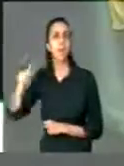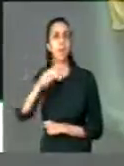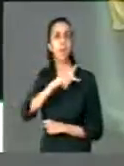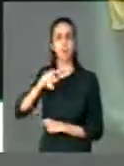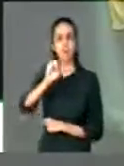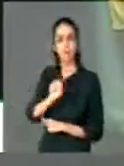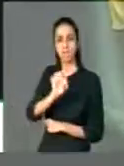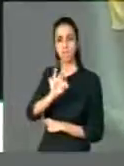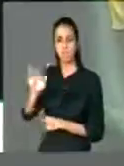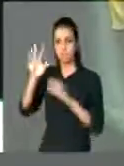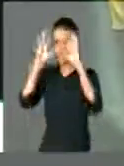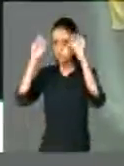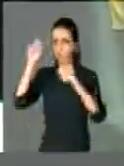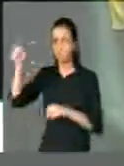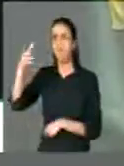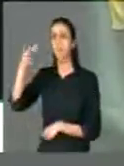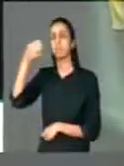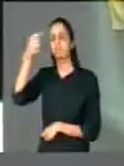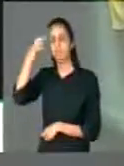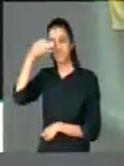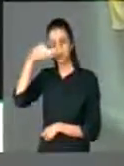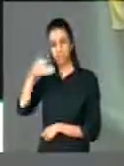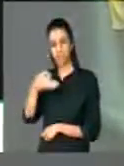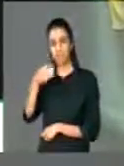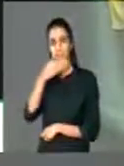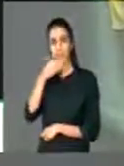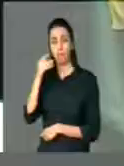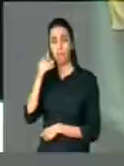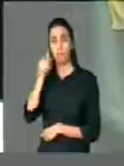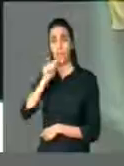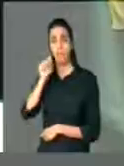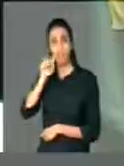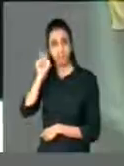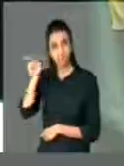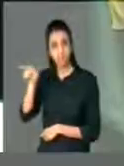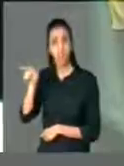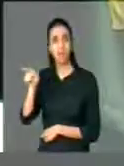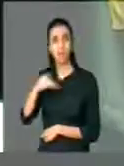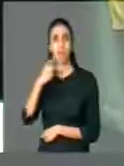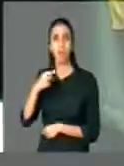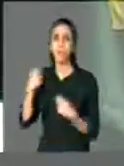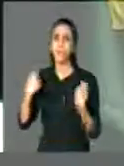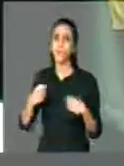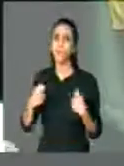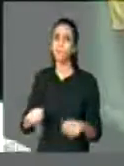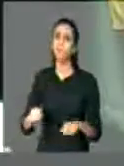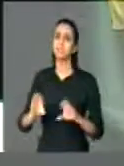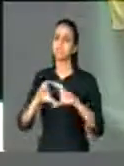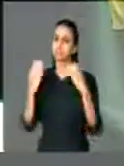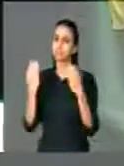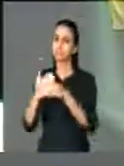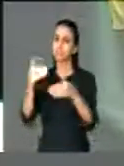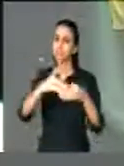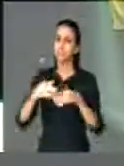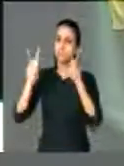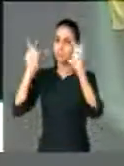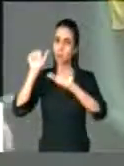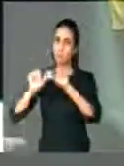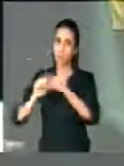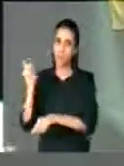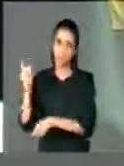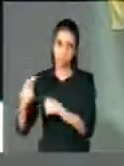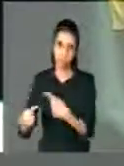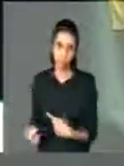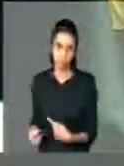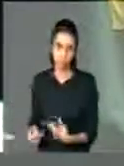sensata, correta, que diz que a gente precisa fazer um plebiscito, um referendo sobre reforma política. Nós não podemos deixar